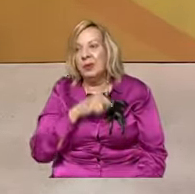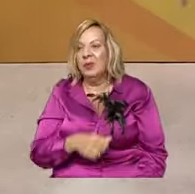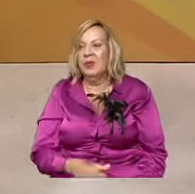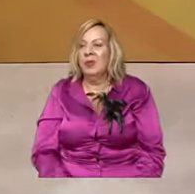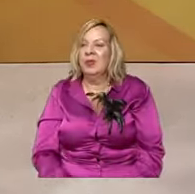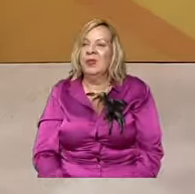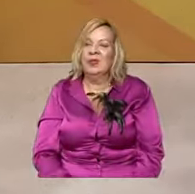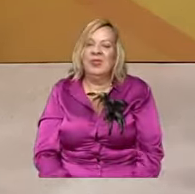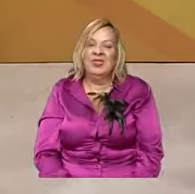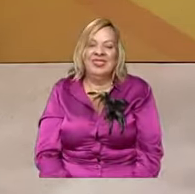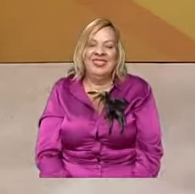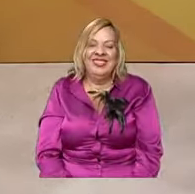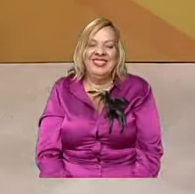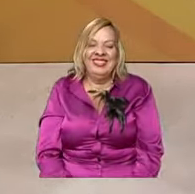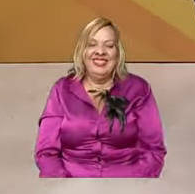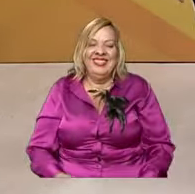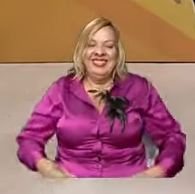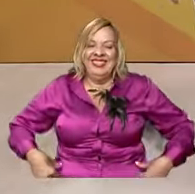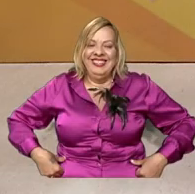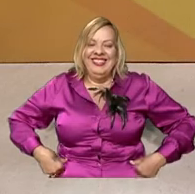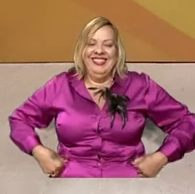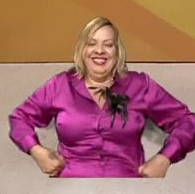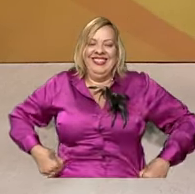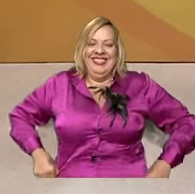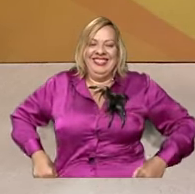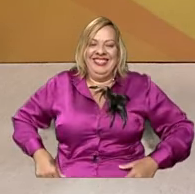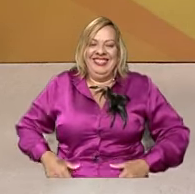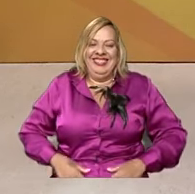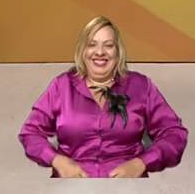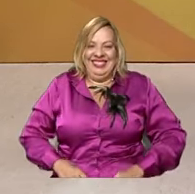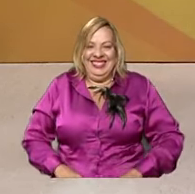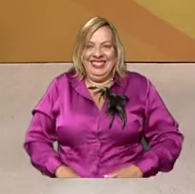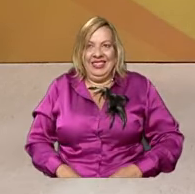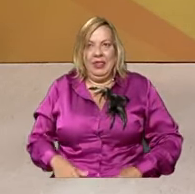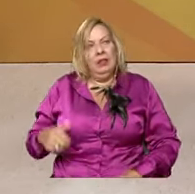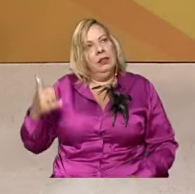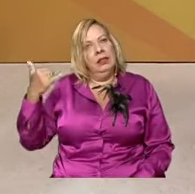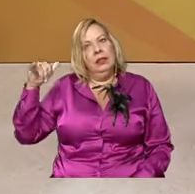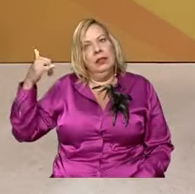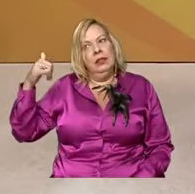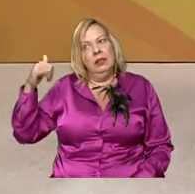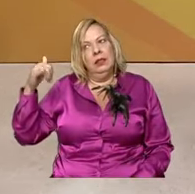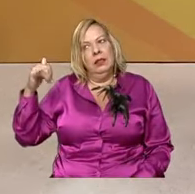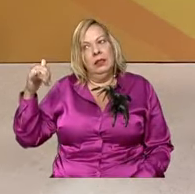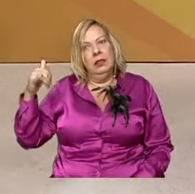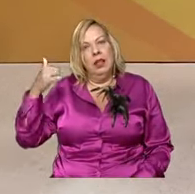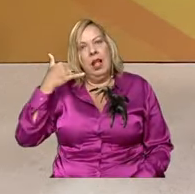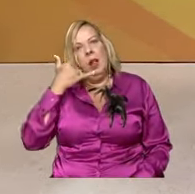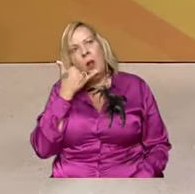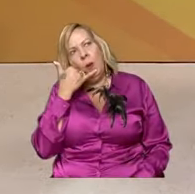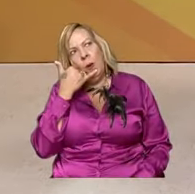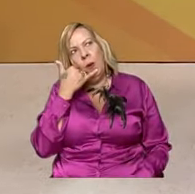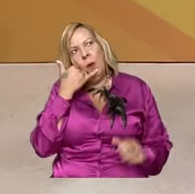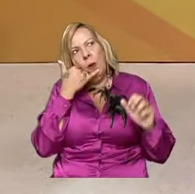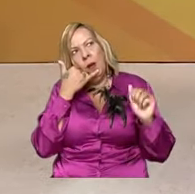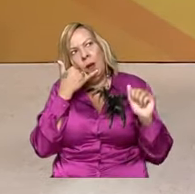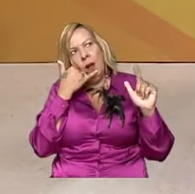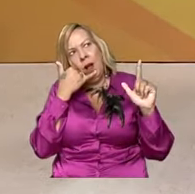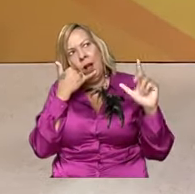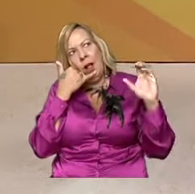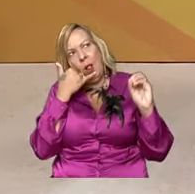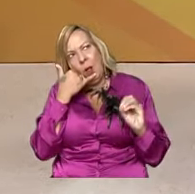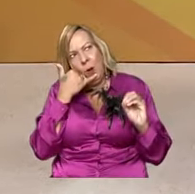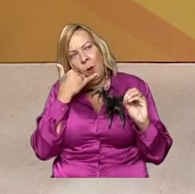Ai, simbora, porque é o Especial Dia das Mães, ó. Oi, alô? Alô?